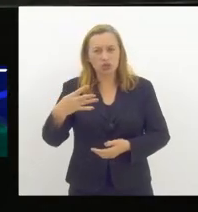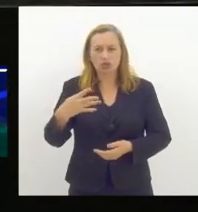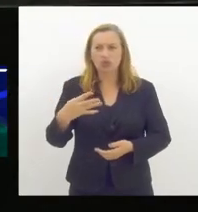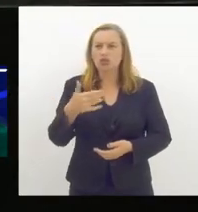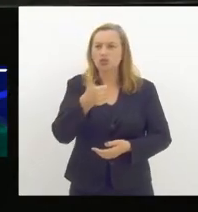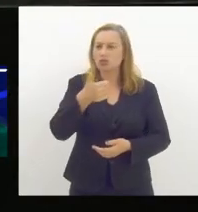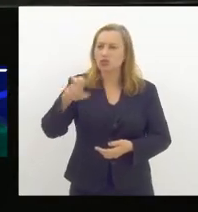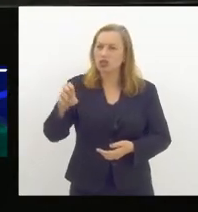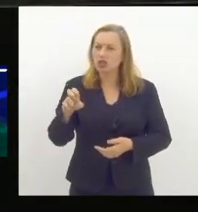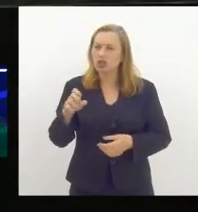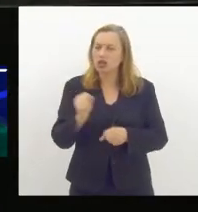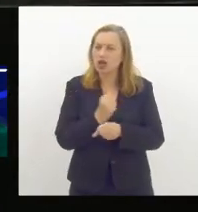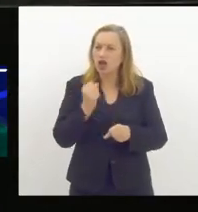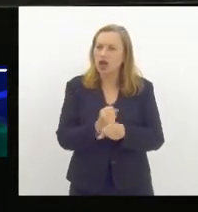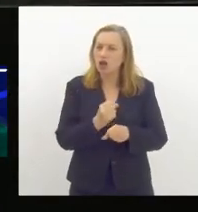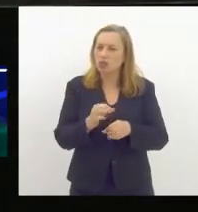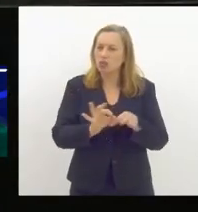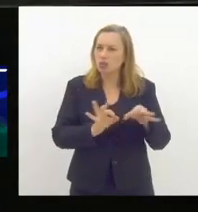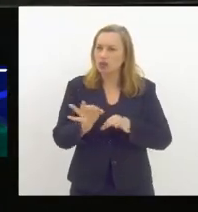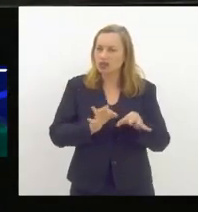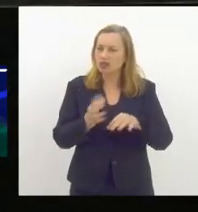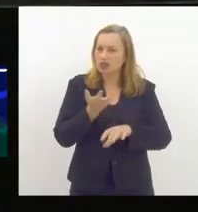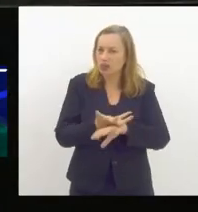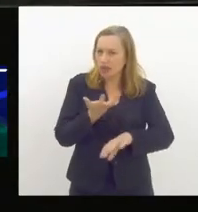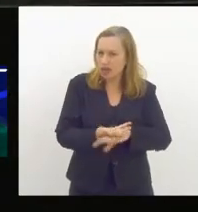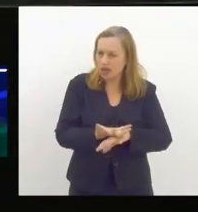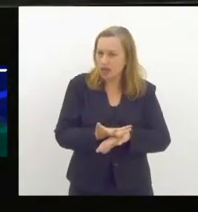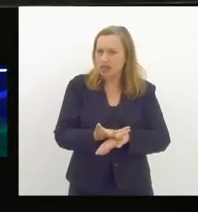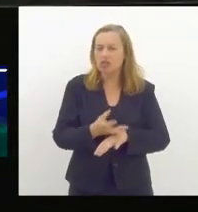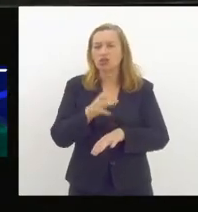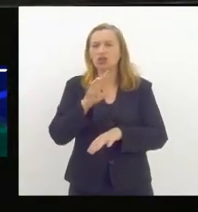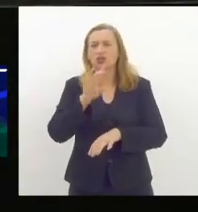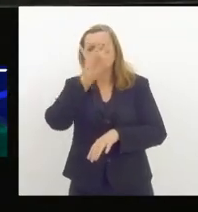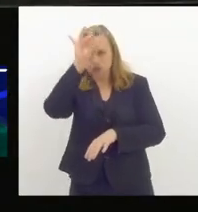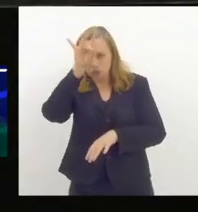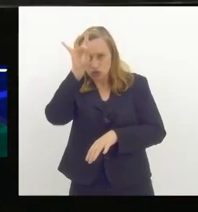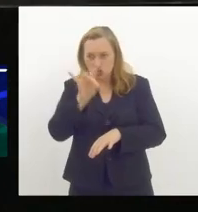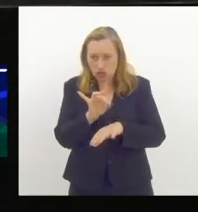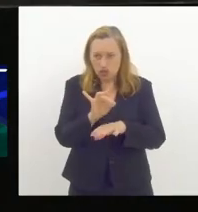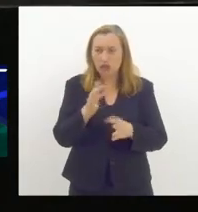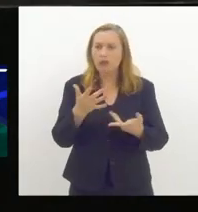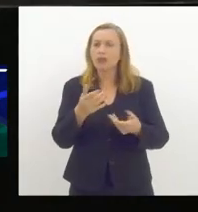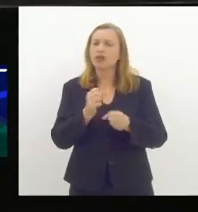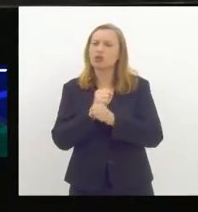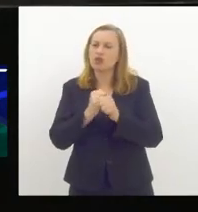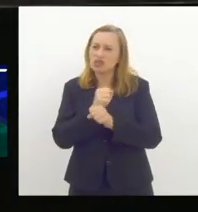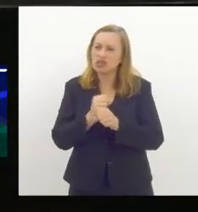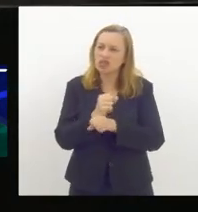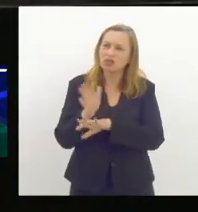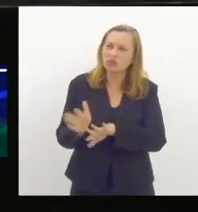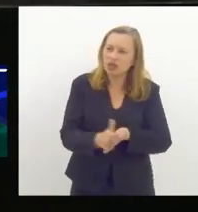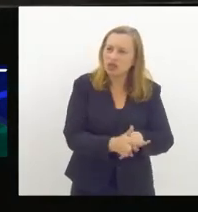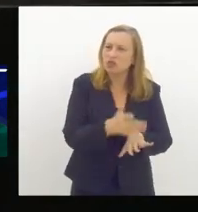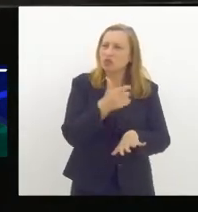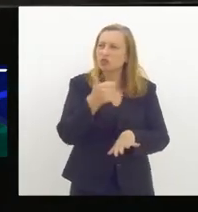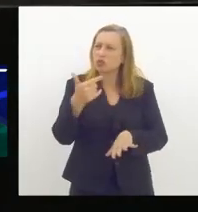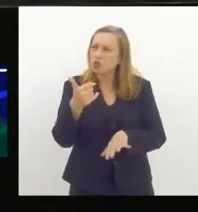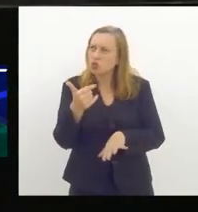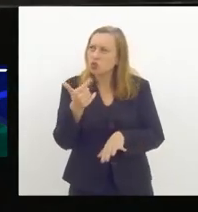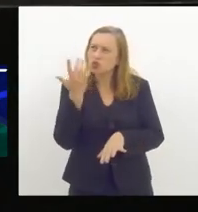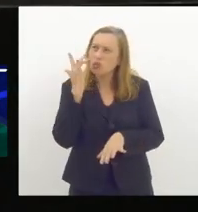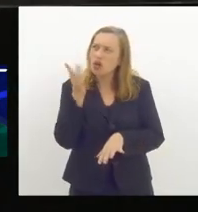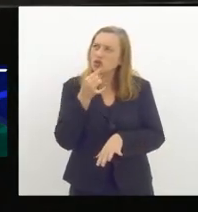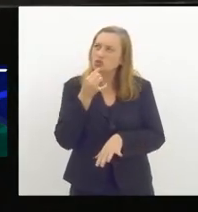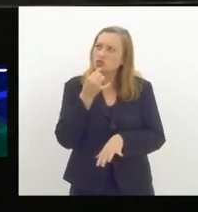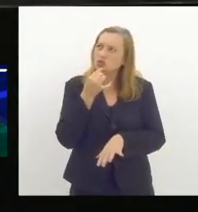2014/2015 a obra de urbanização da Praça da Praça do mosquito é com o passar do tempo em 2012 2012